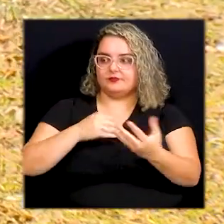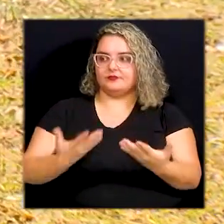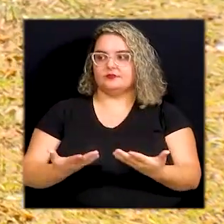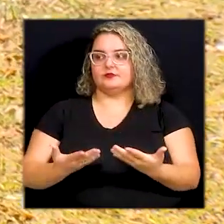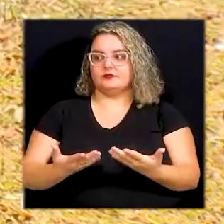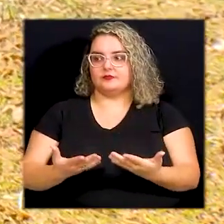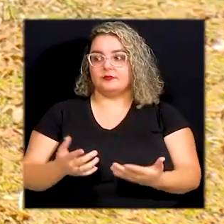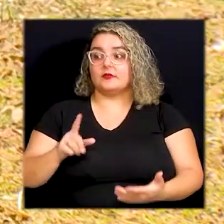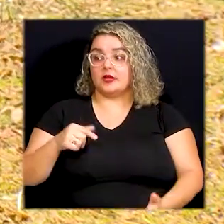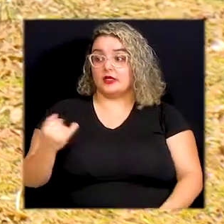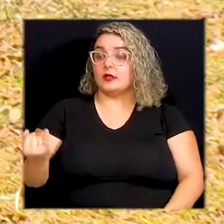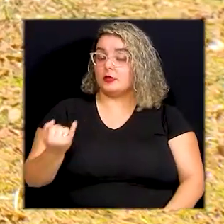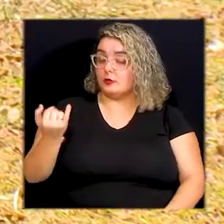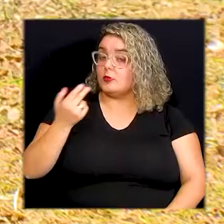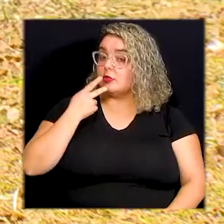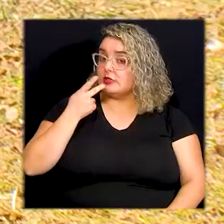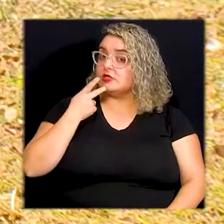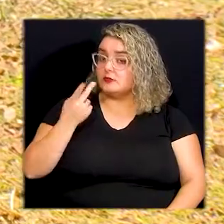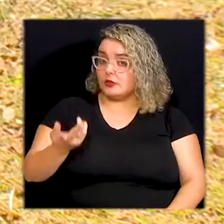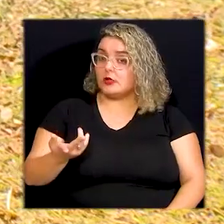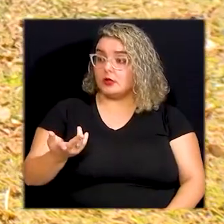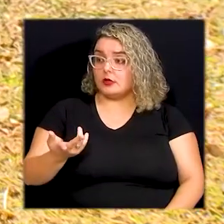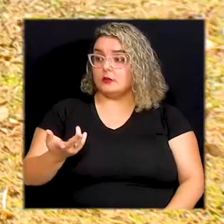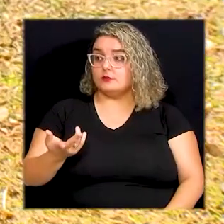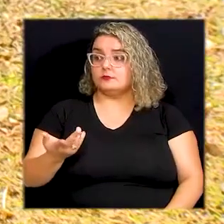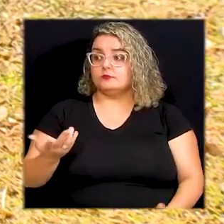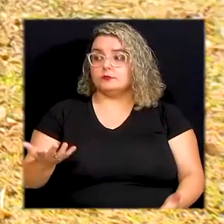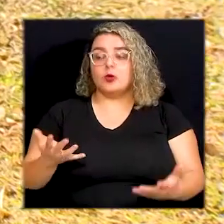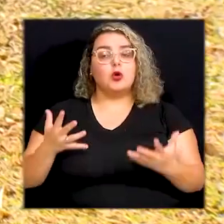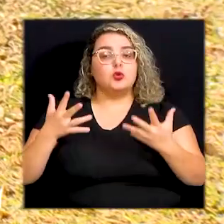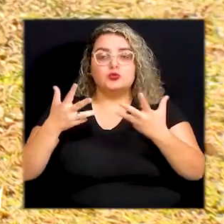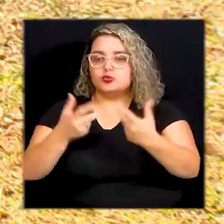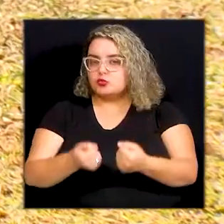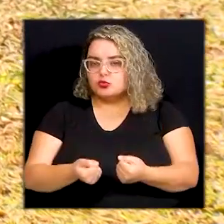envolvam, isso é bem interessante a gente falar,